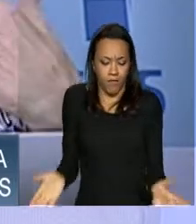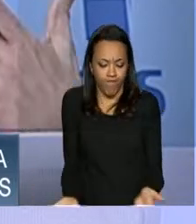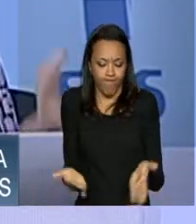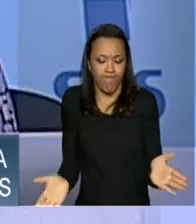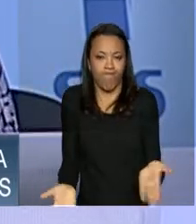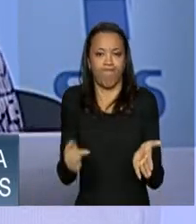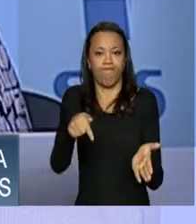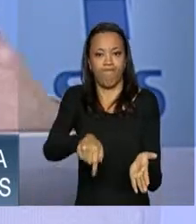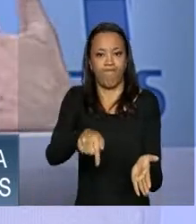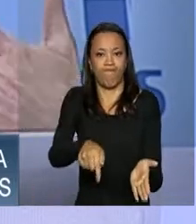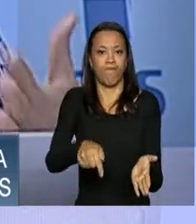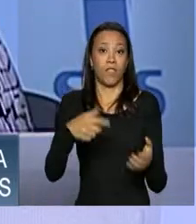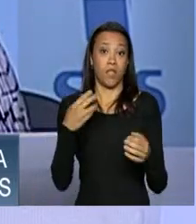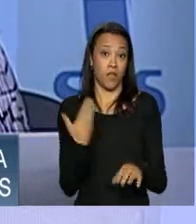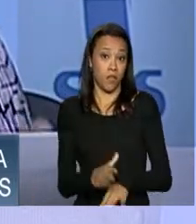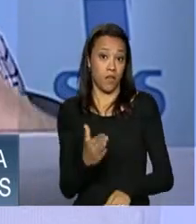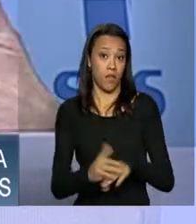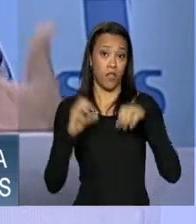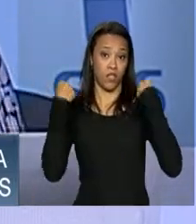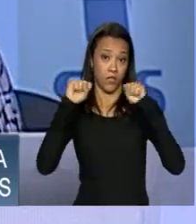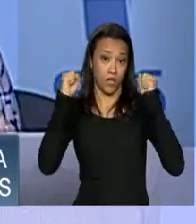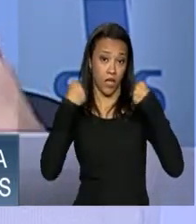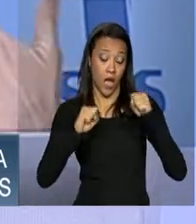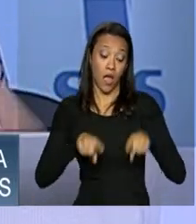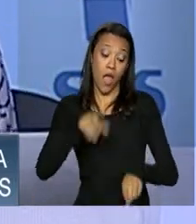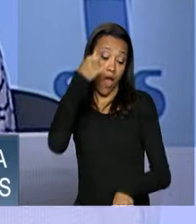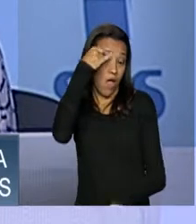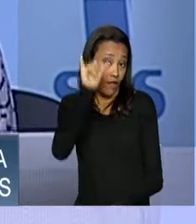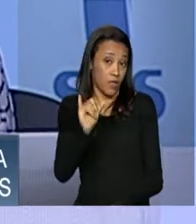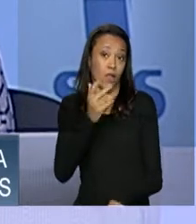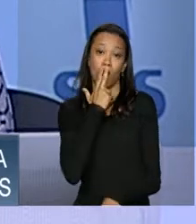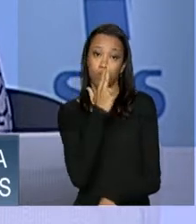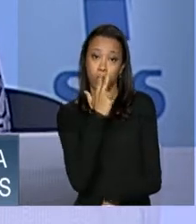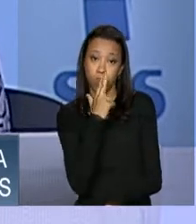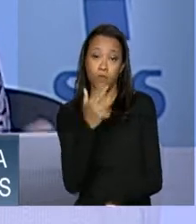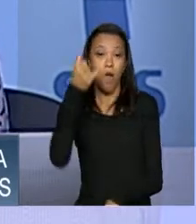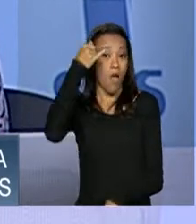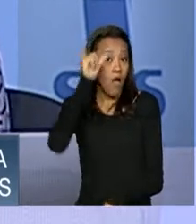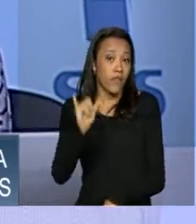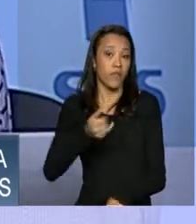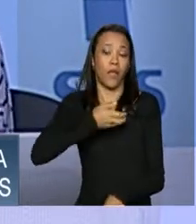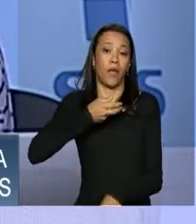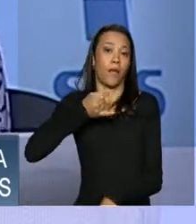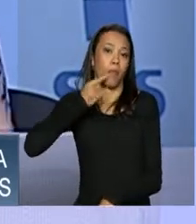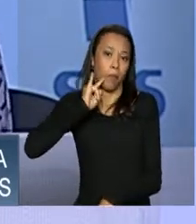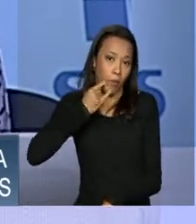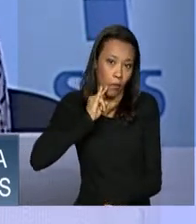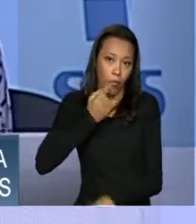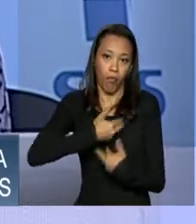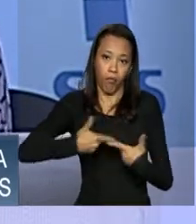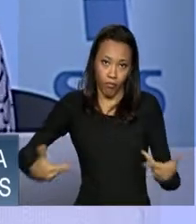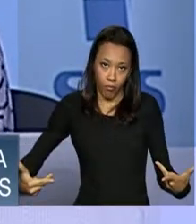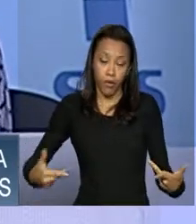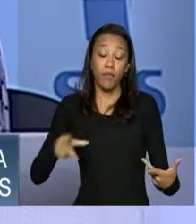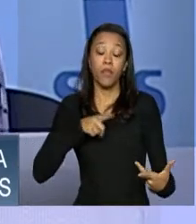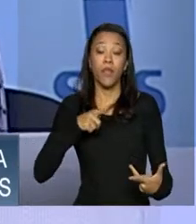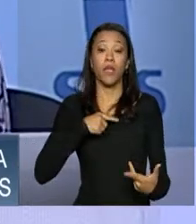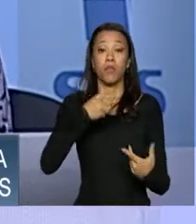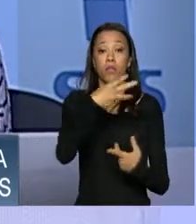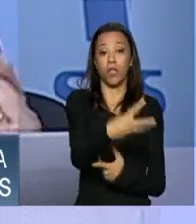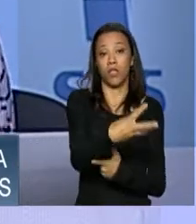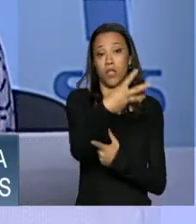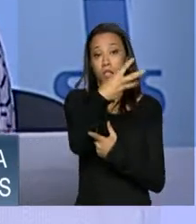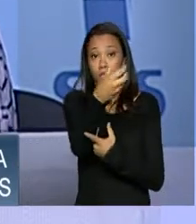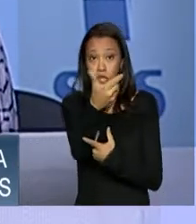alimentação saudável, atividade física, prevenção do tabaco, do álcool. E nós temos 32 mil equipes de saúde